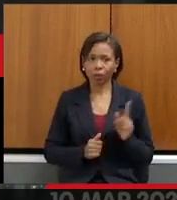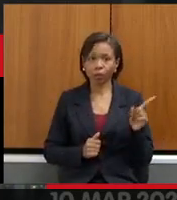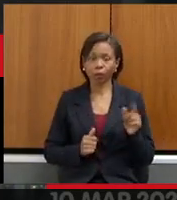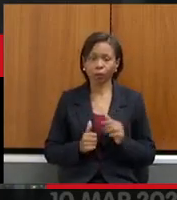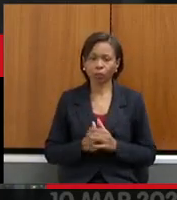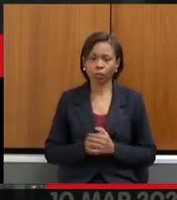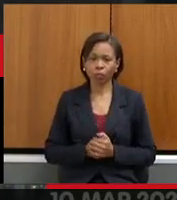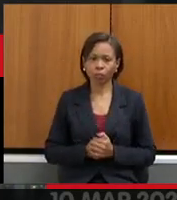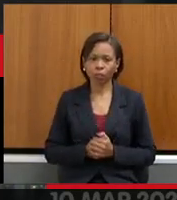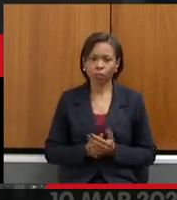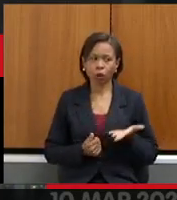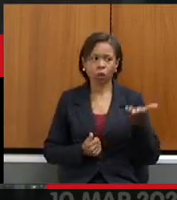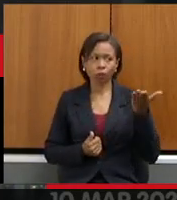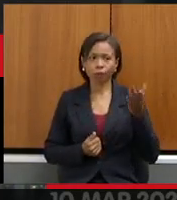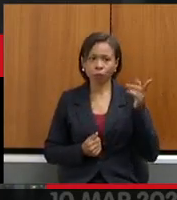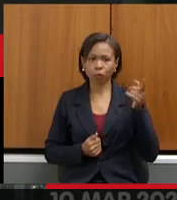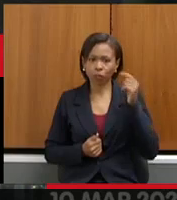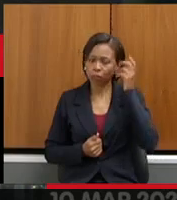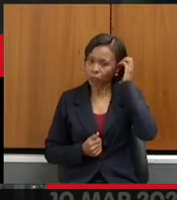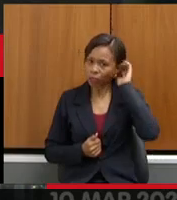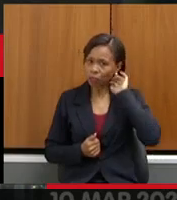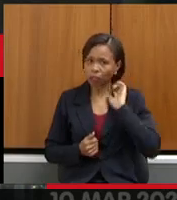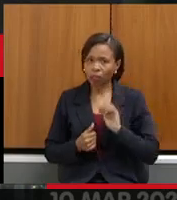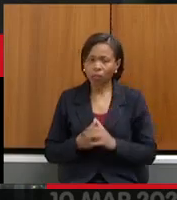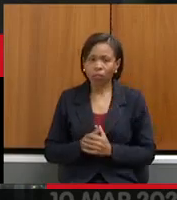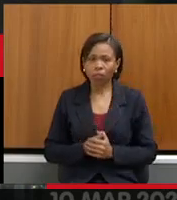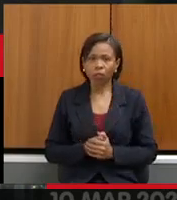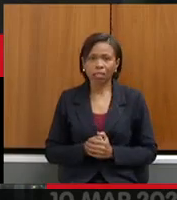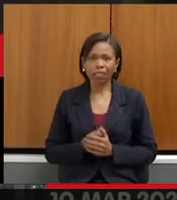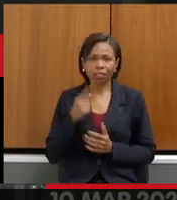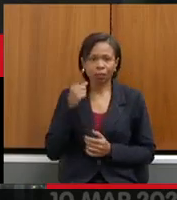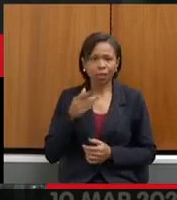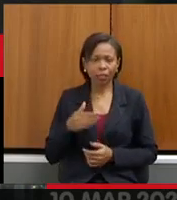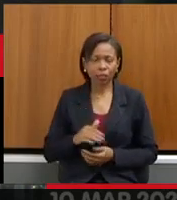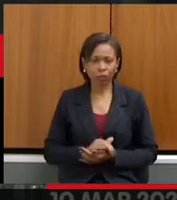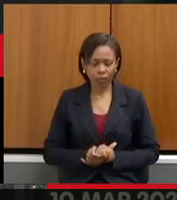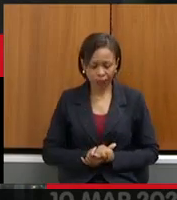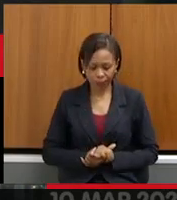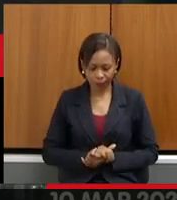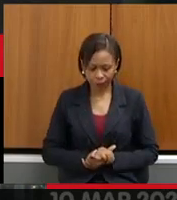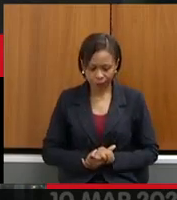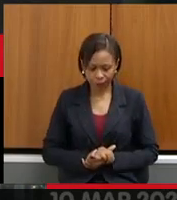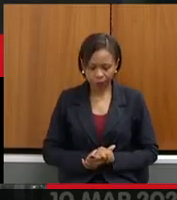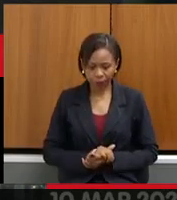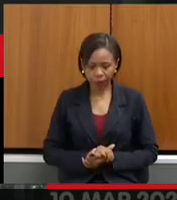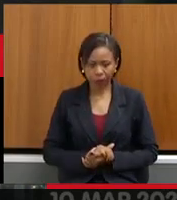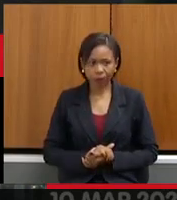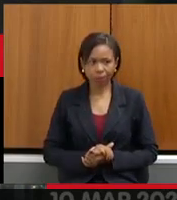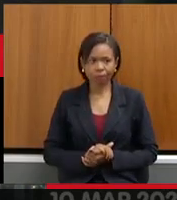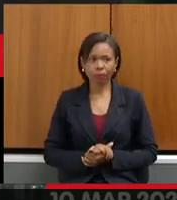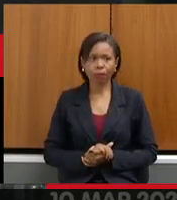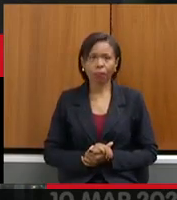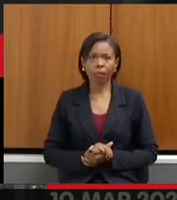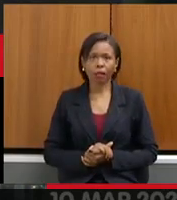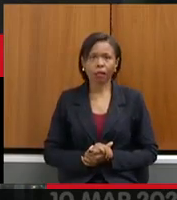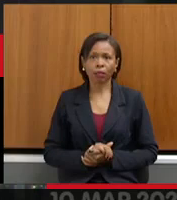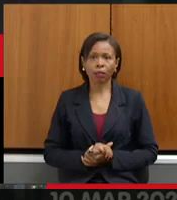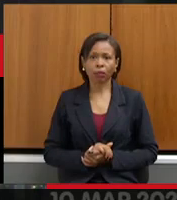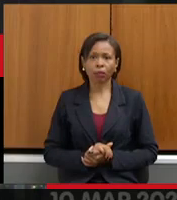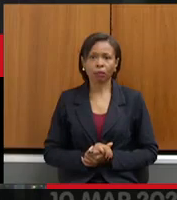do ponto de vista E aí restrito então Eu definitivamente assim eu só tenho a elogiar